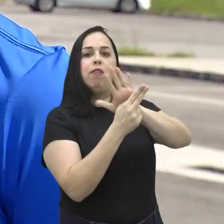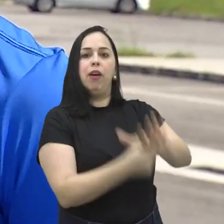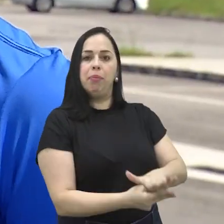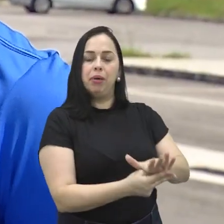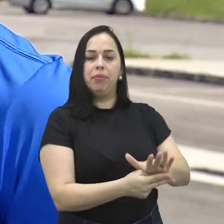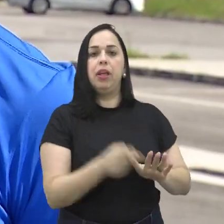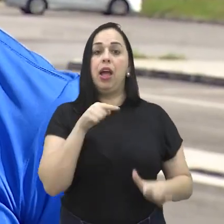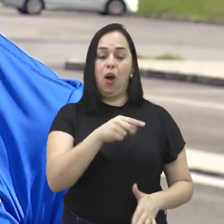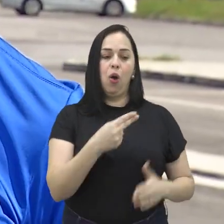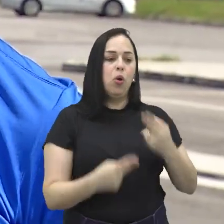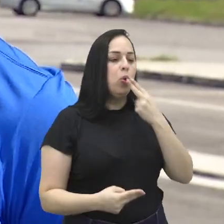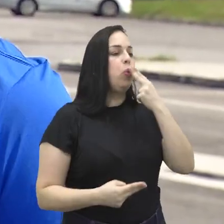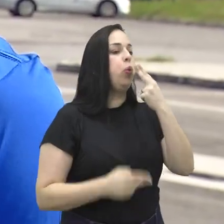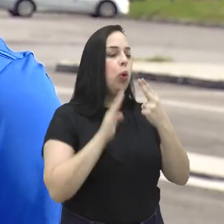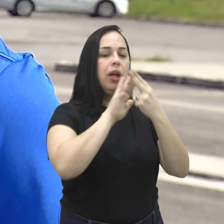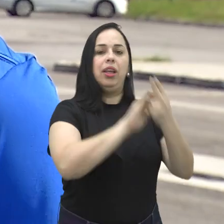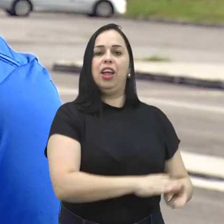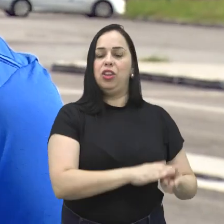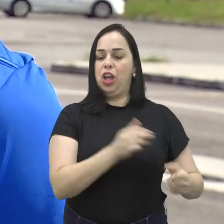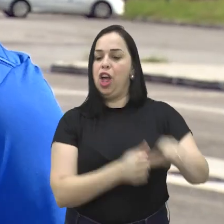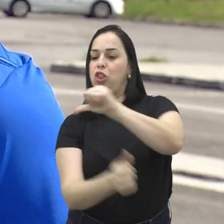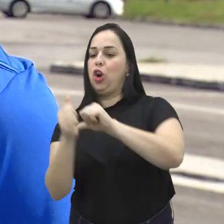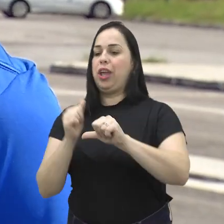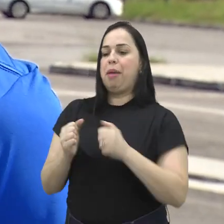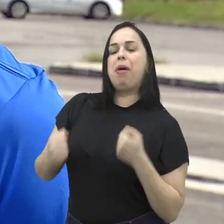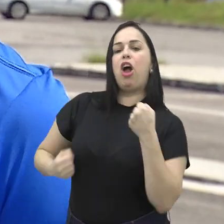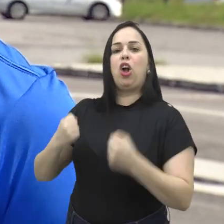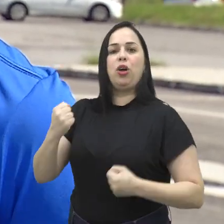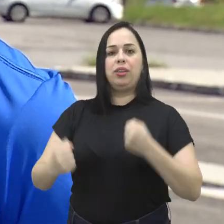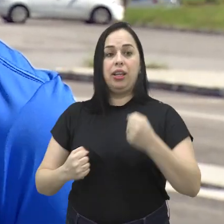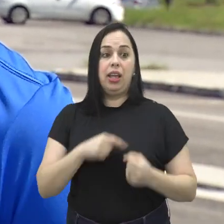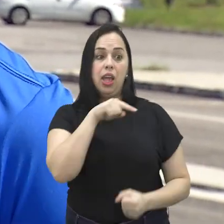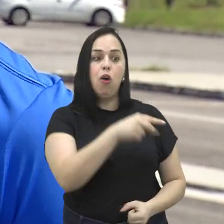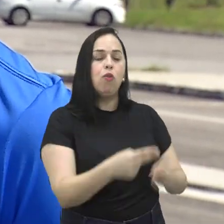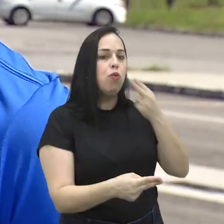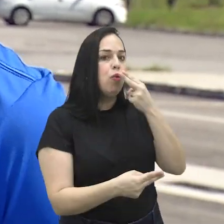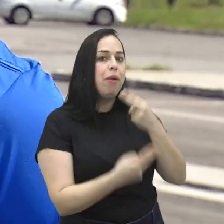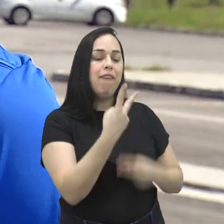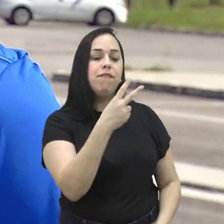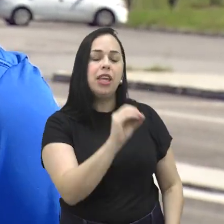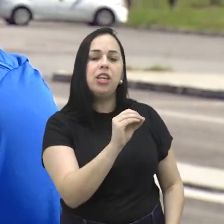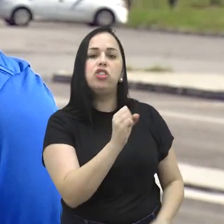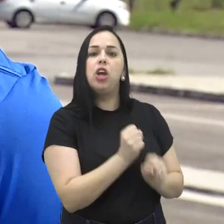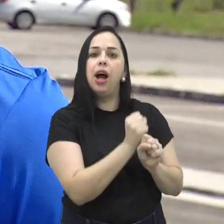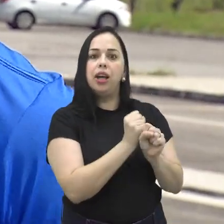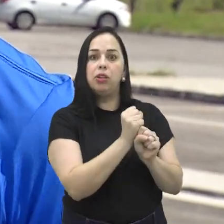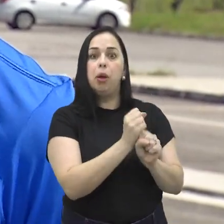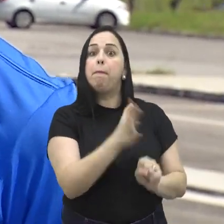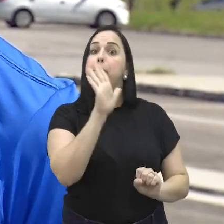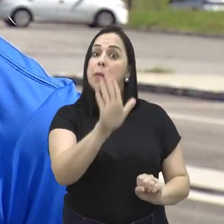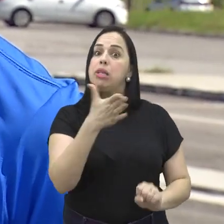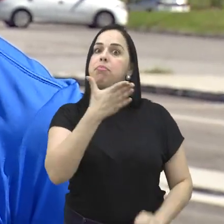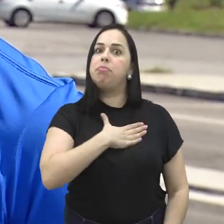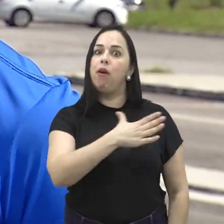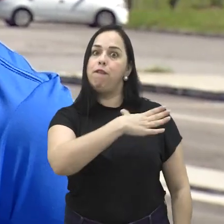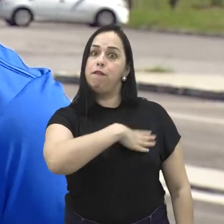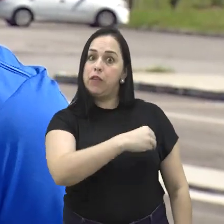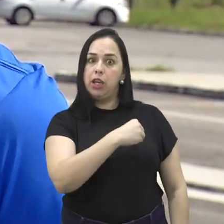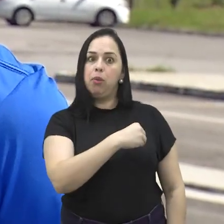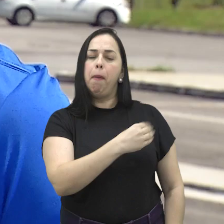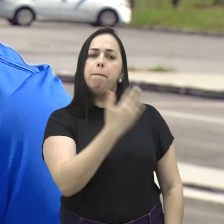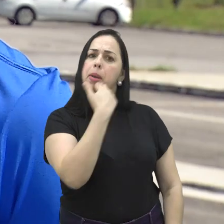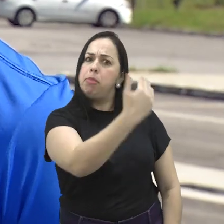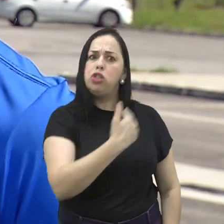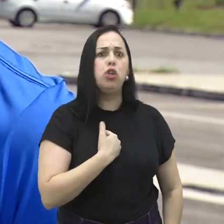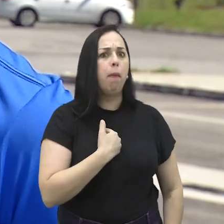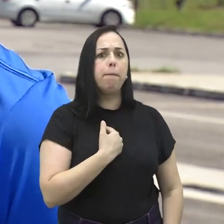sempre falo que eu troquei a nicotina pela endorfina. Eu fumei por quase 20 anos e por incentivo do meu filho mais velho,